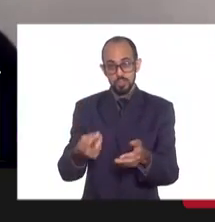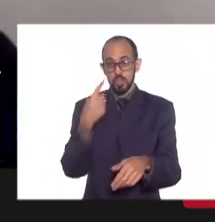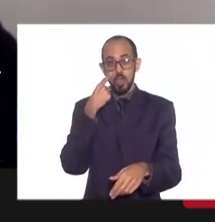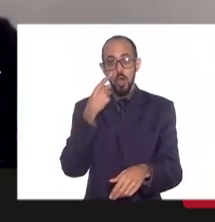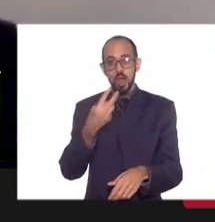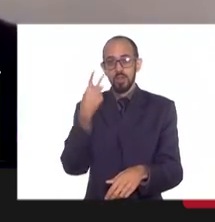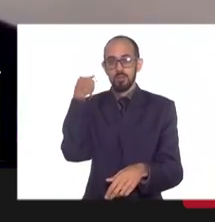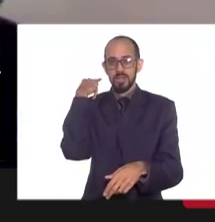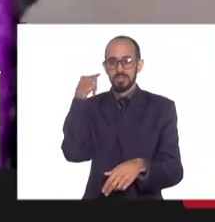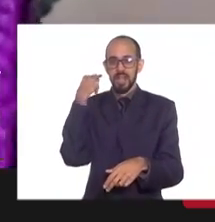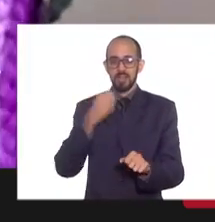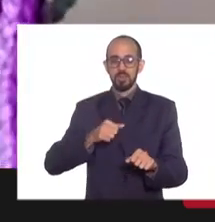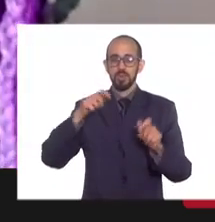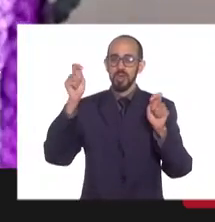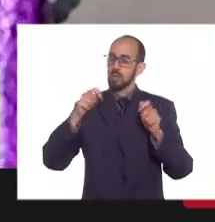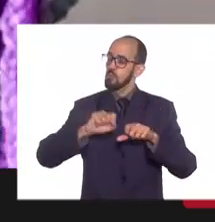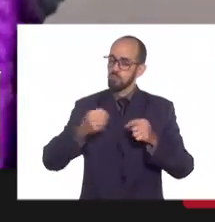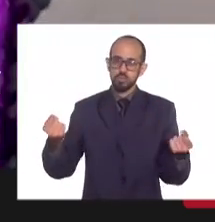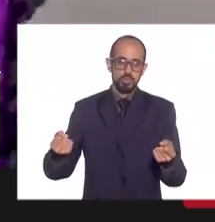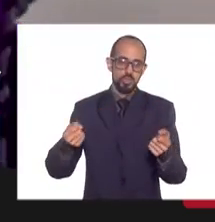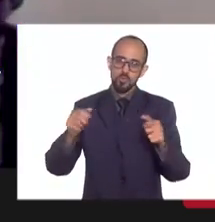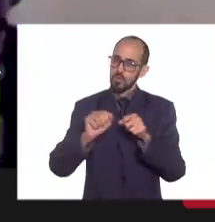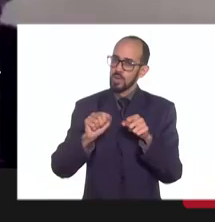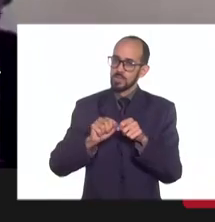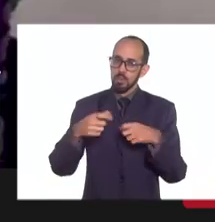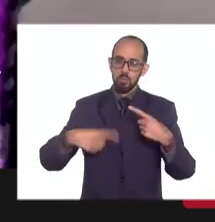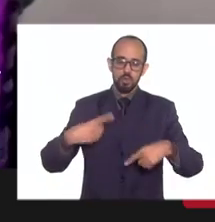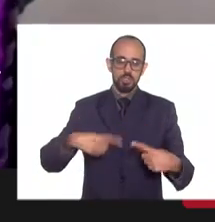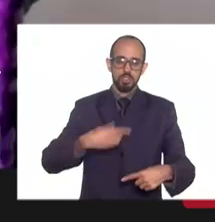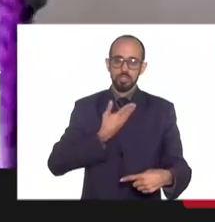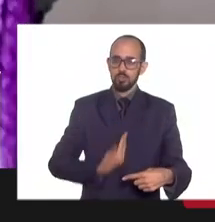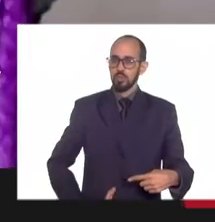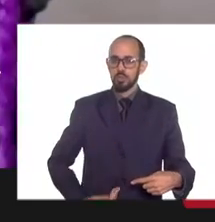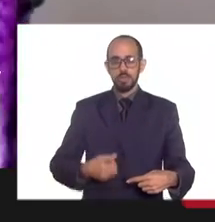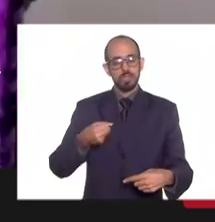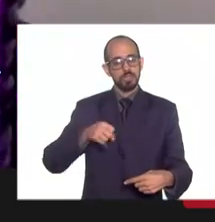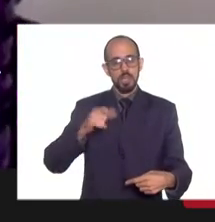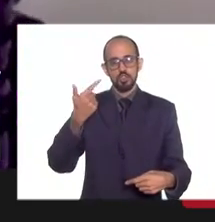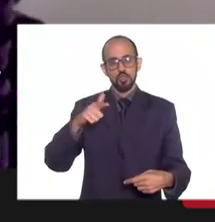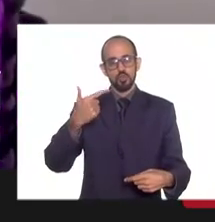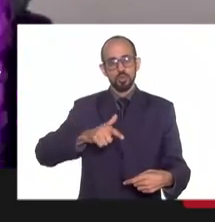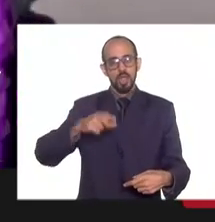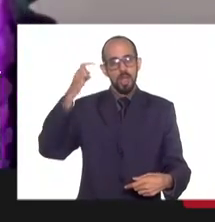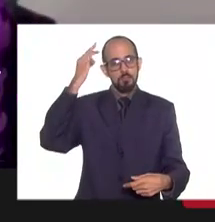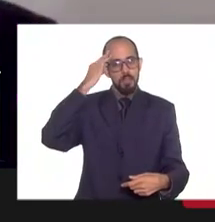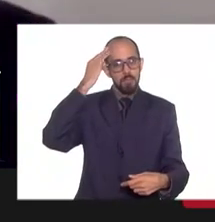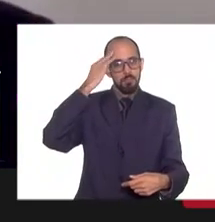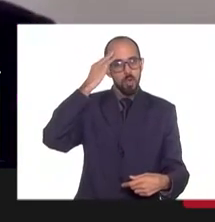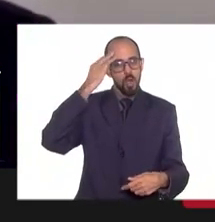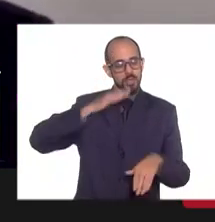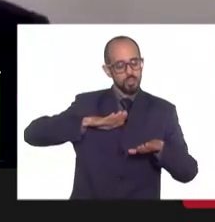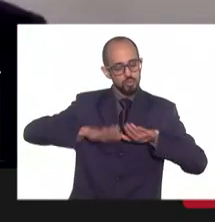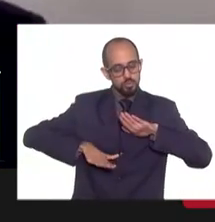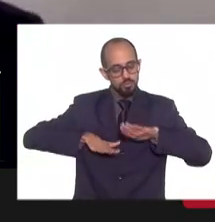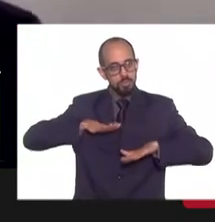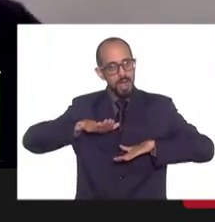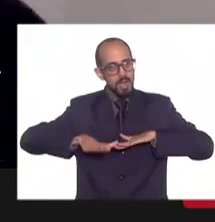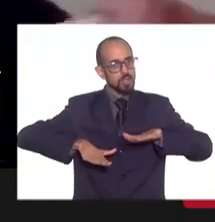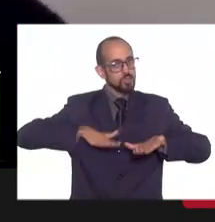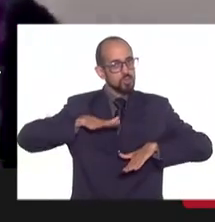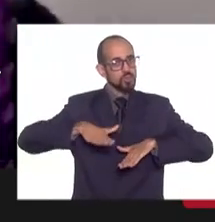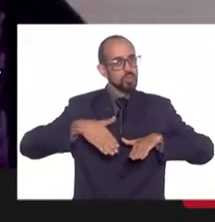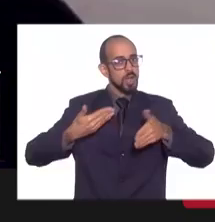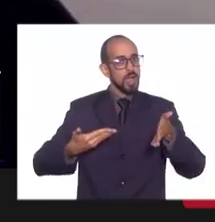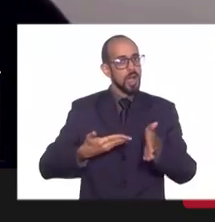públicas almejando o futuro sem que a gente traga em si a memória o legado dos passos que nos trouxeram até aqui